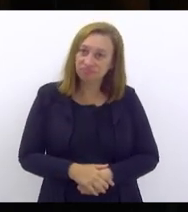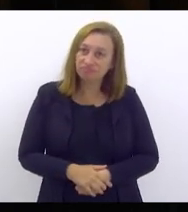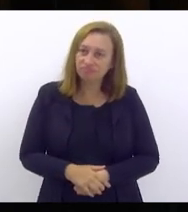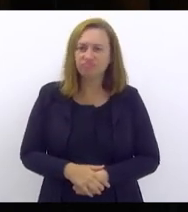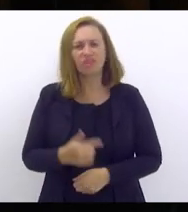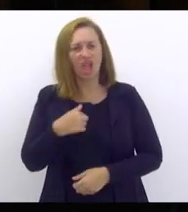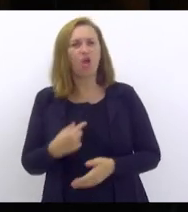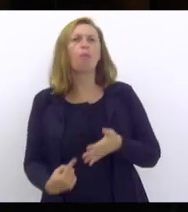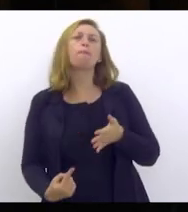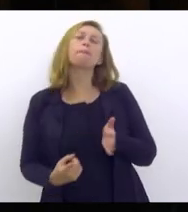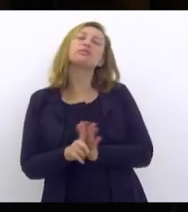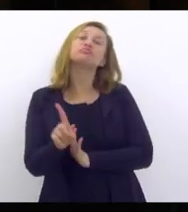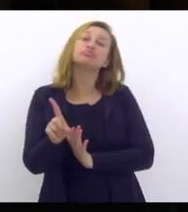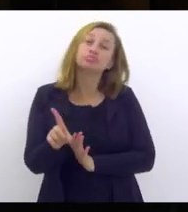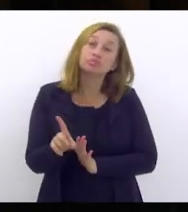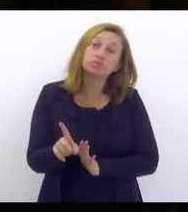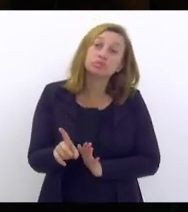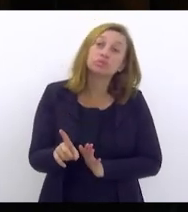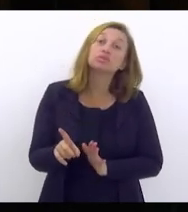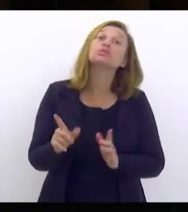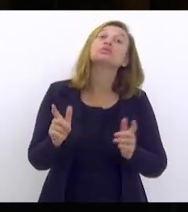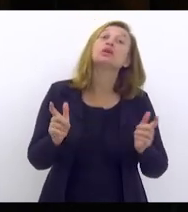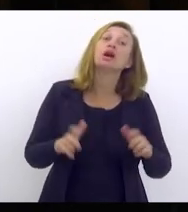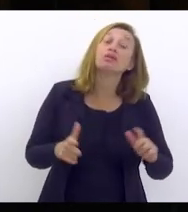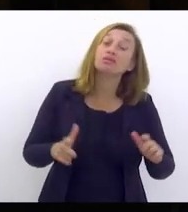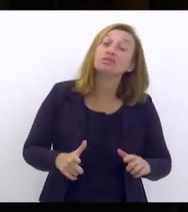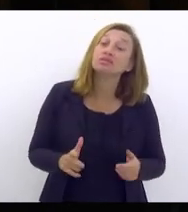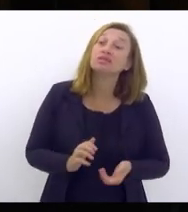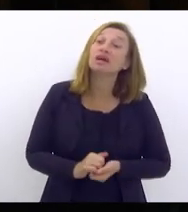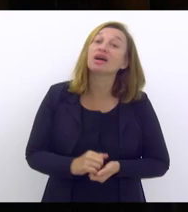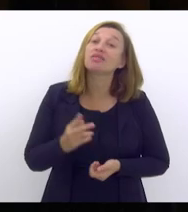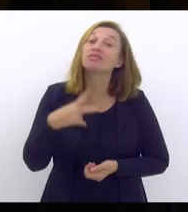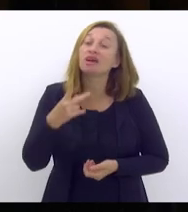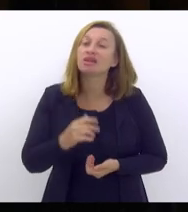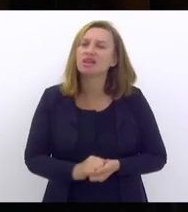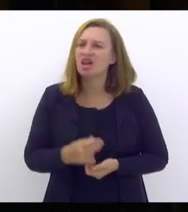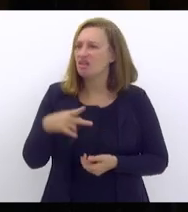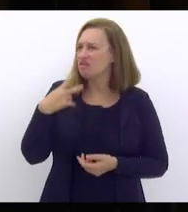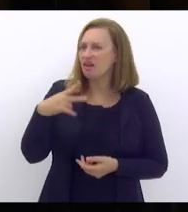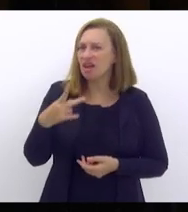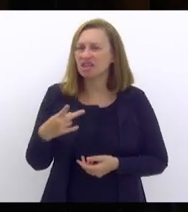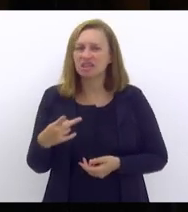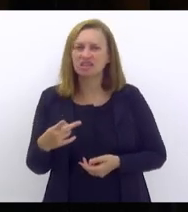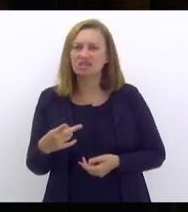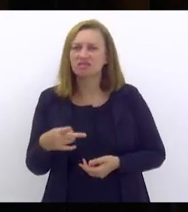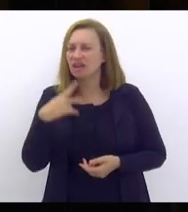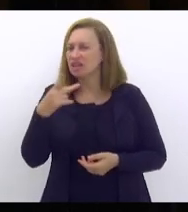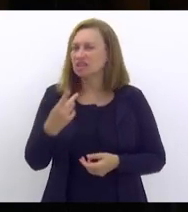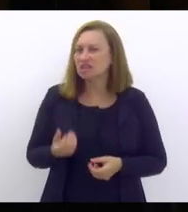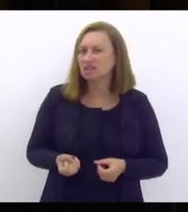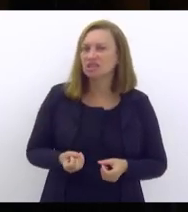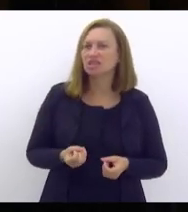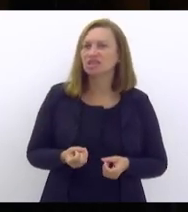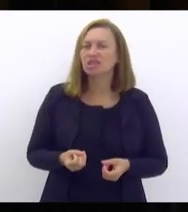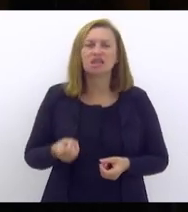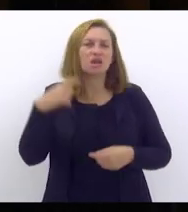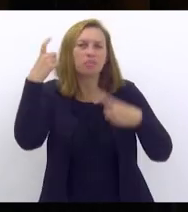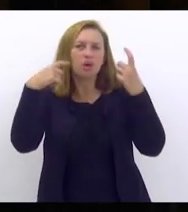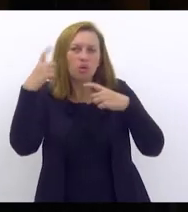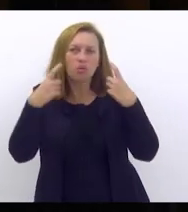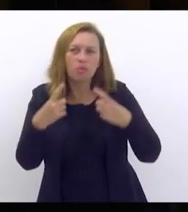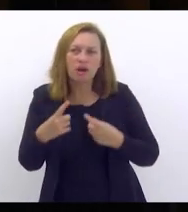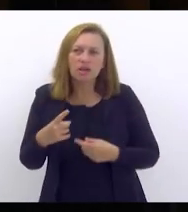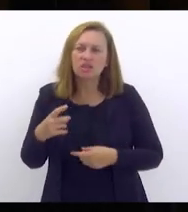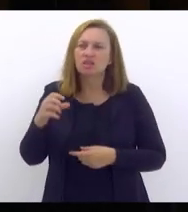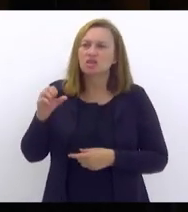Aí eu pergunto, cadê essa delação? Se fala tanto de delação, estão preocupados com a delação do Cid